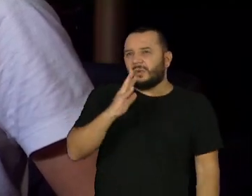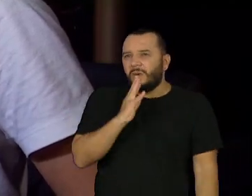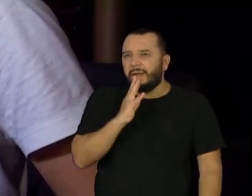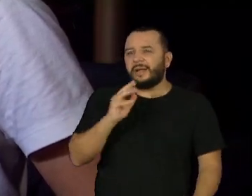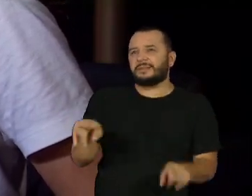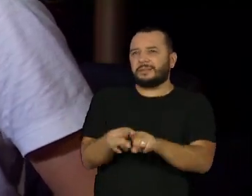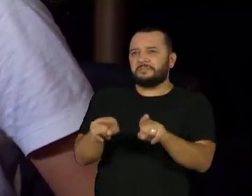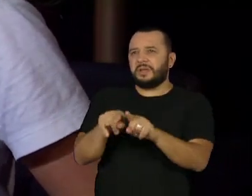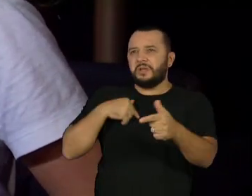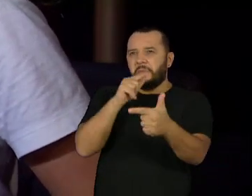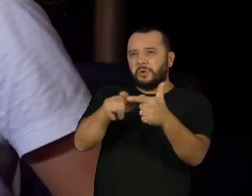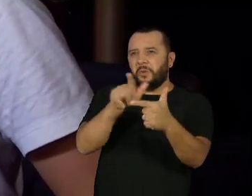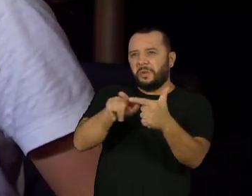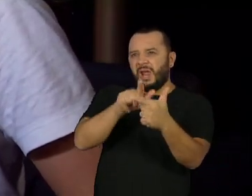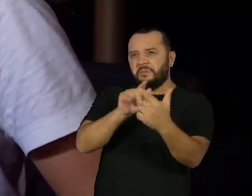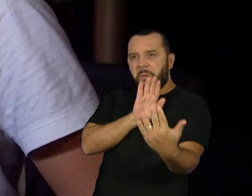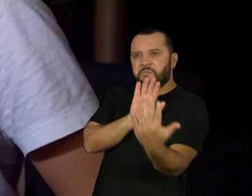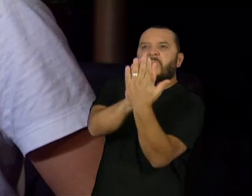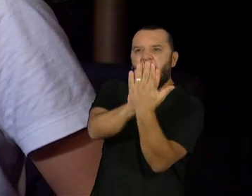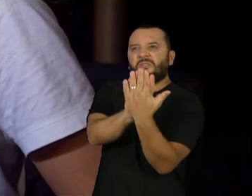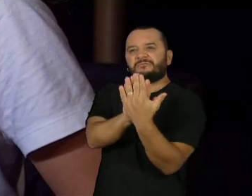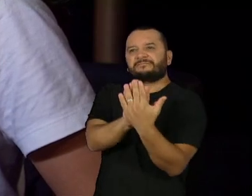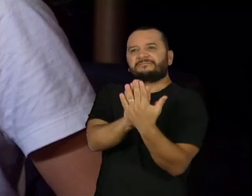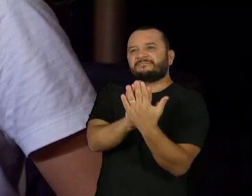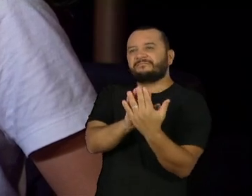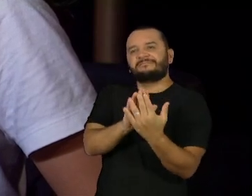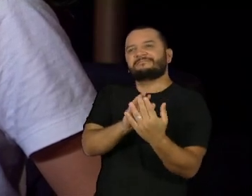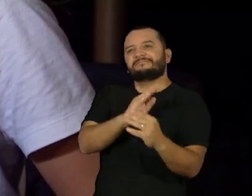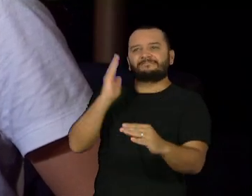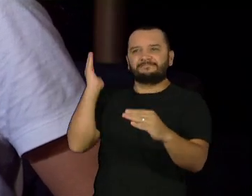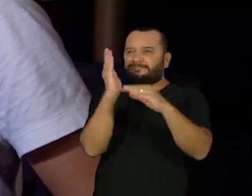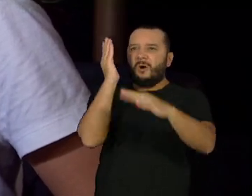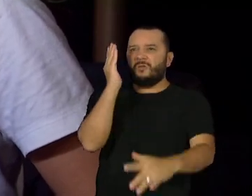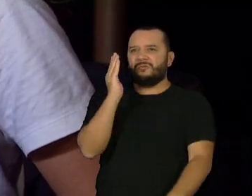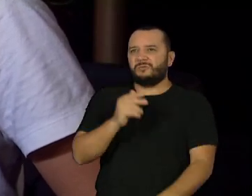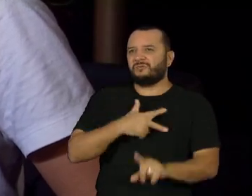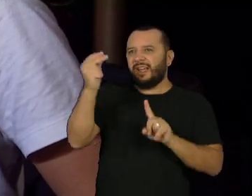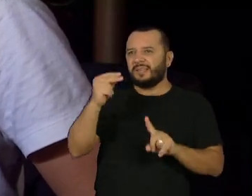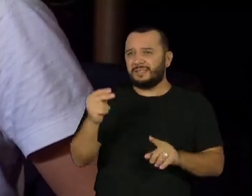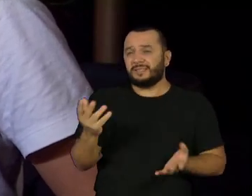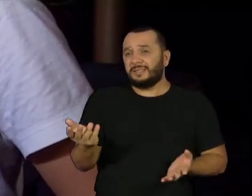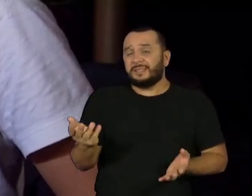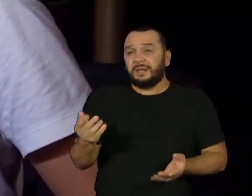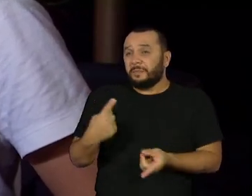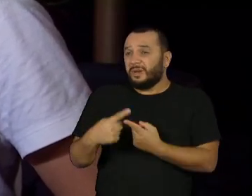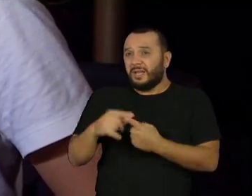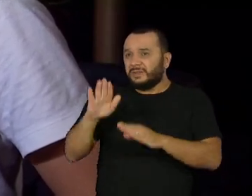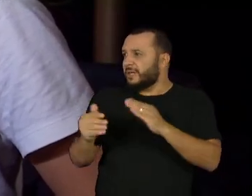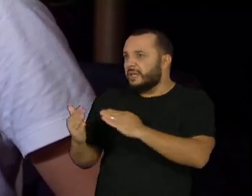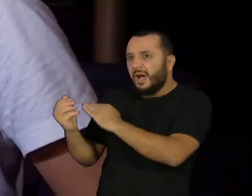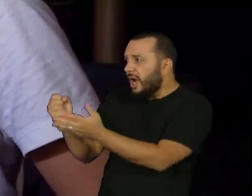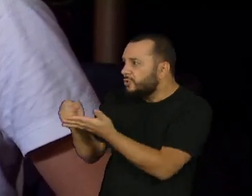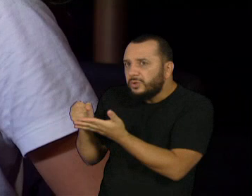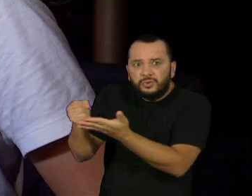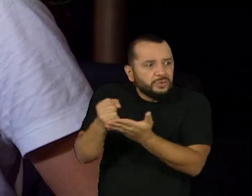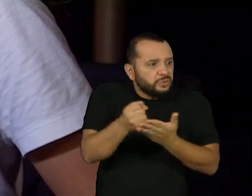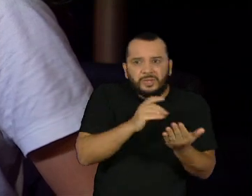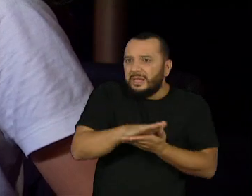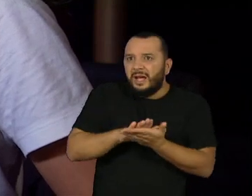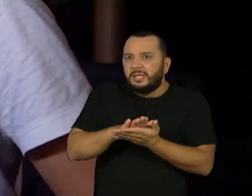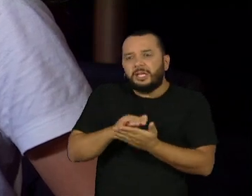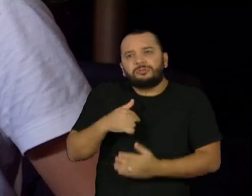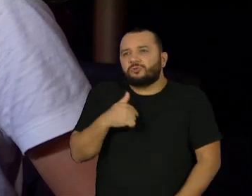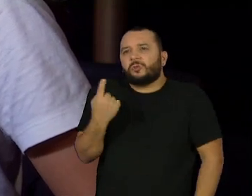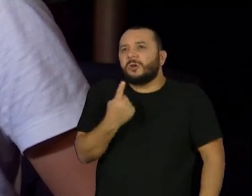problemas e só a gente. Sim. Porque quando a gente não tem escolha entre contar com o outro ou não, a gente só pode contar consigo, é quando a gente descobre que